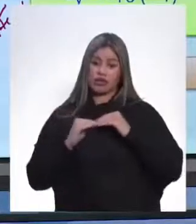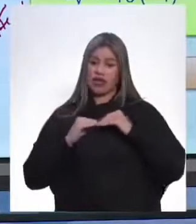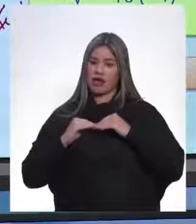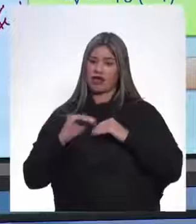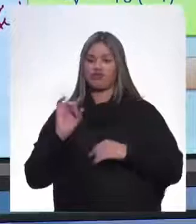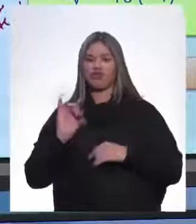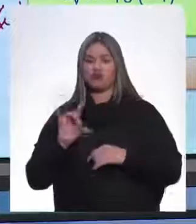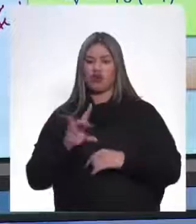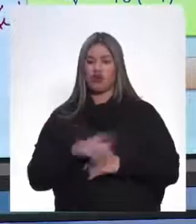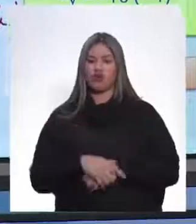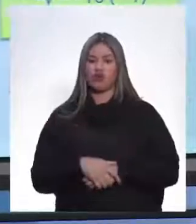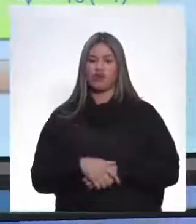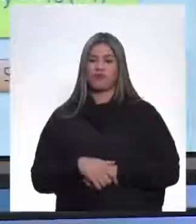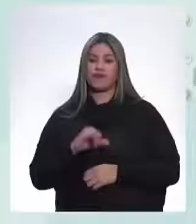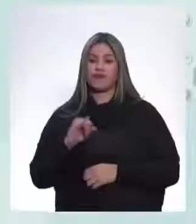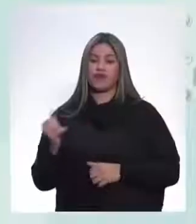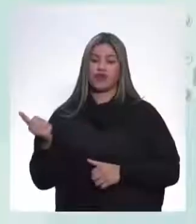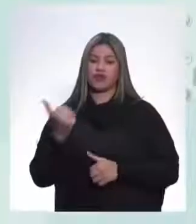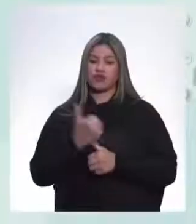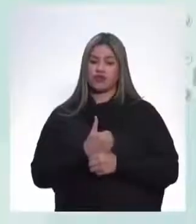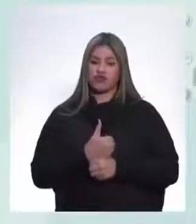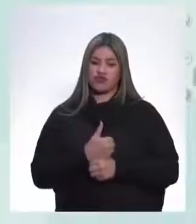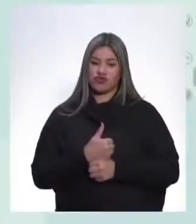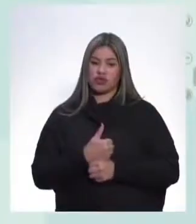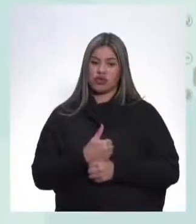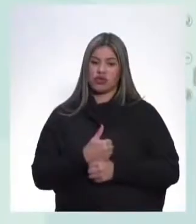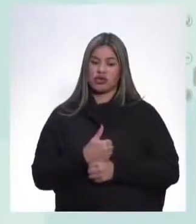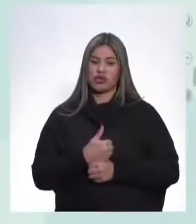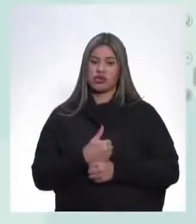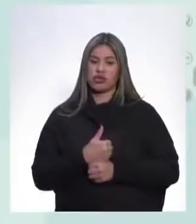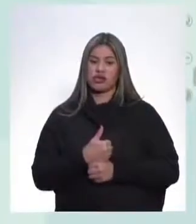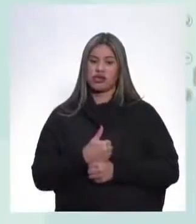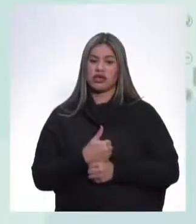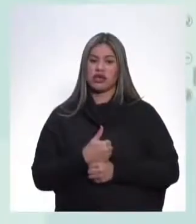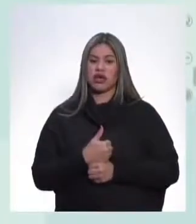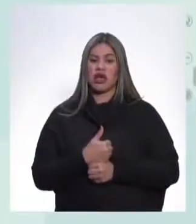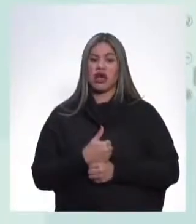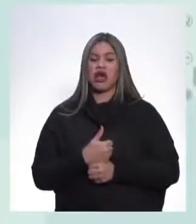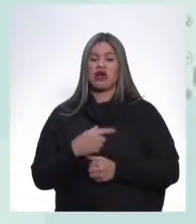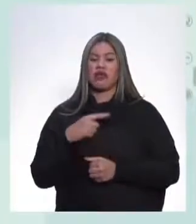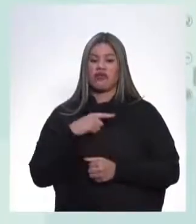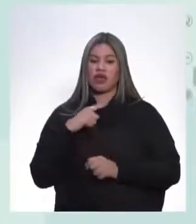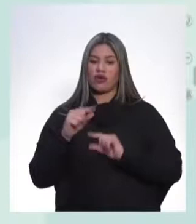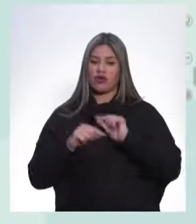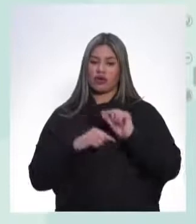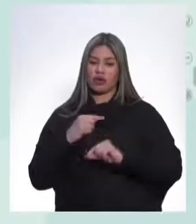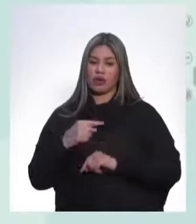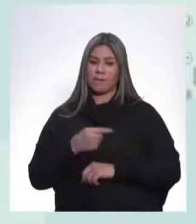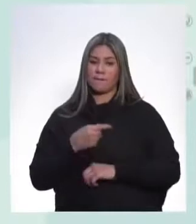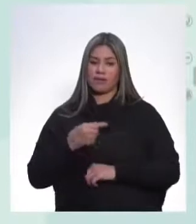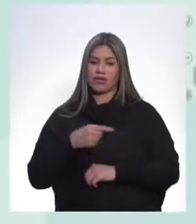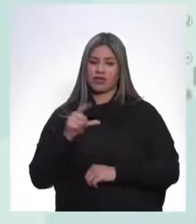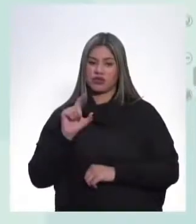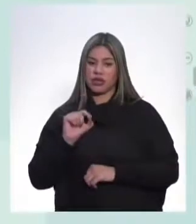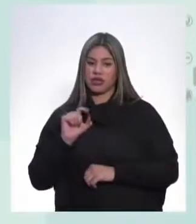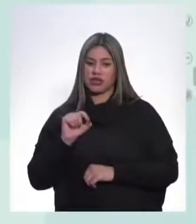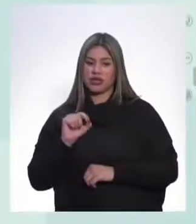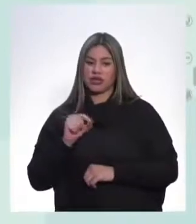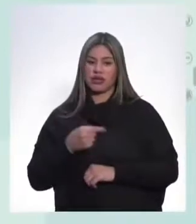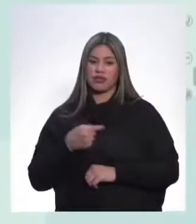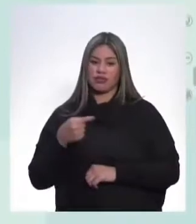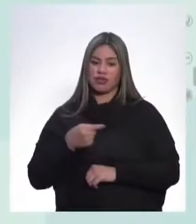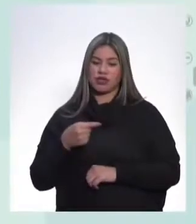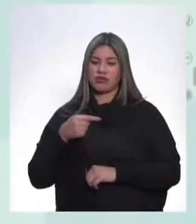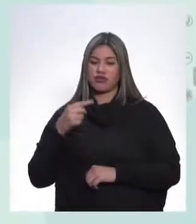quê? Se eu fizer a substituição, né, eu teria o quê? Menos 10